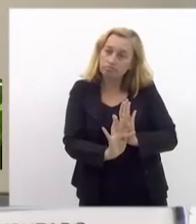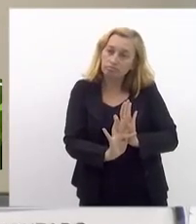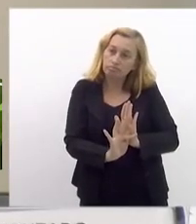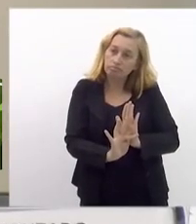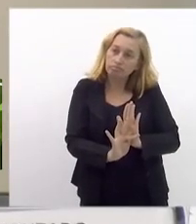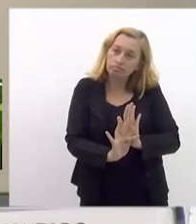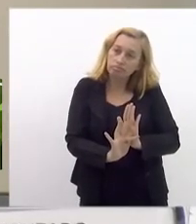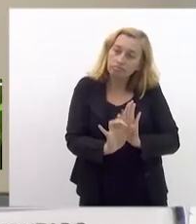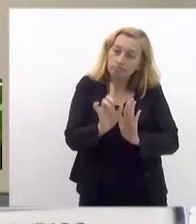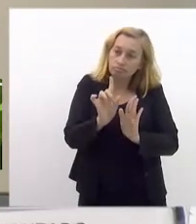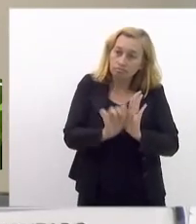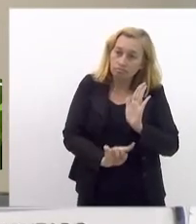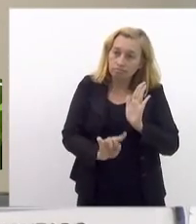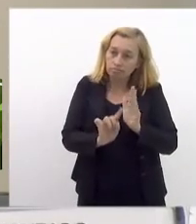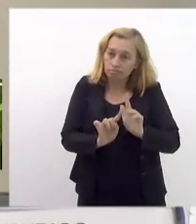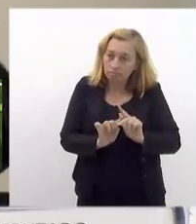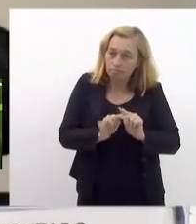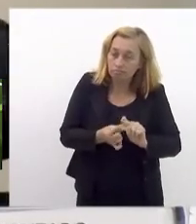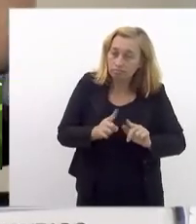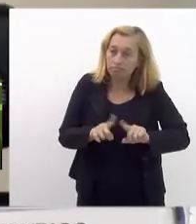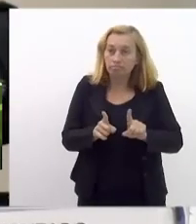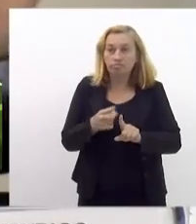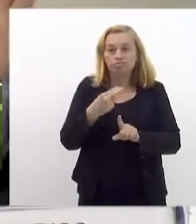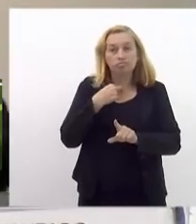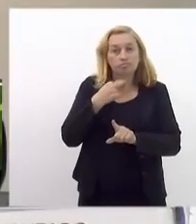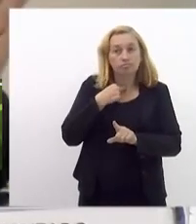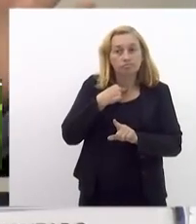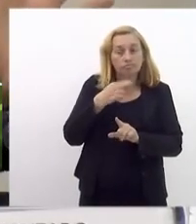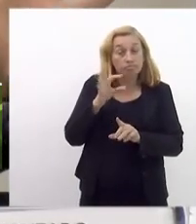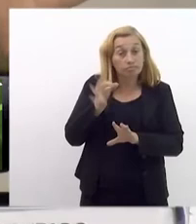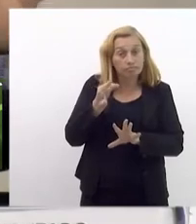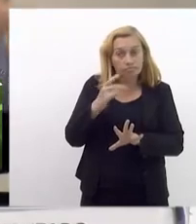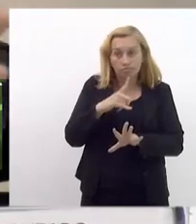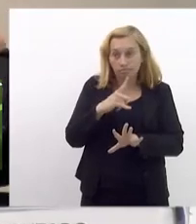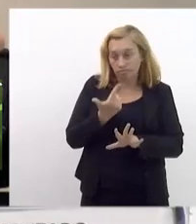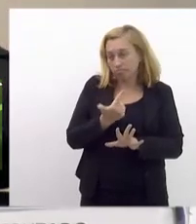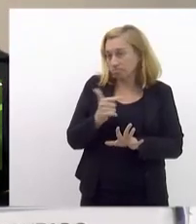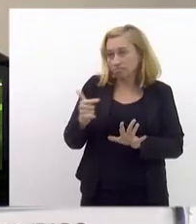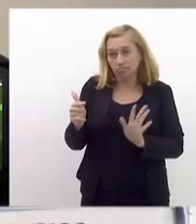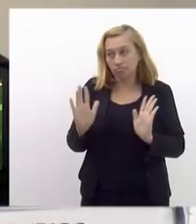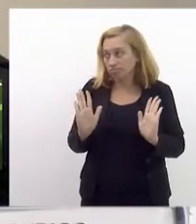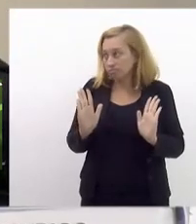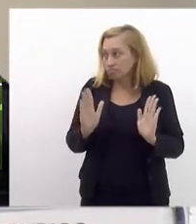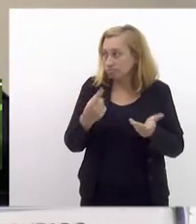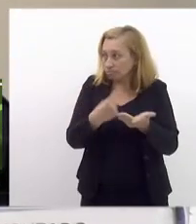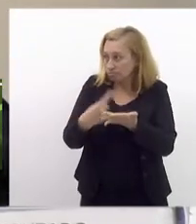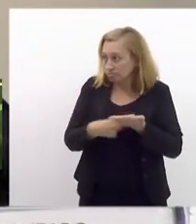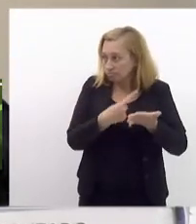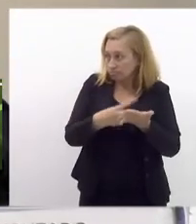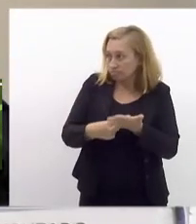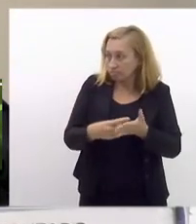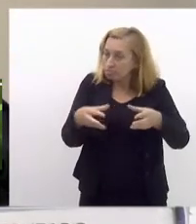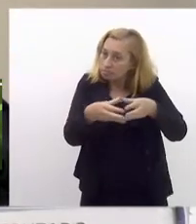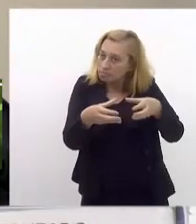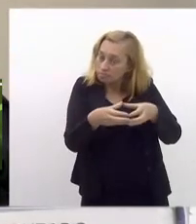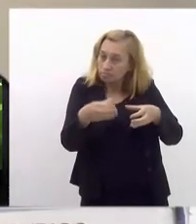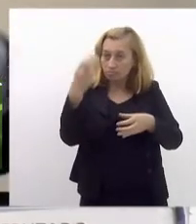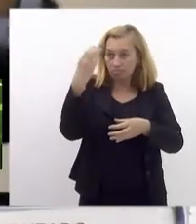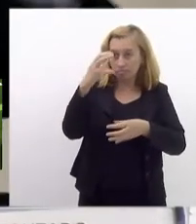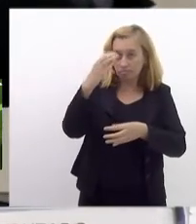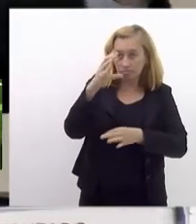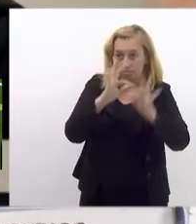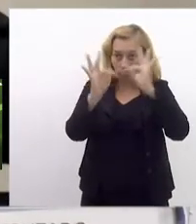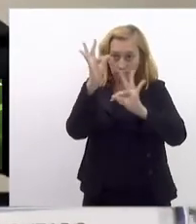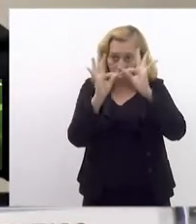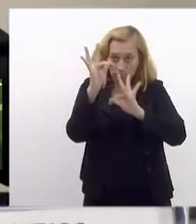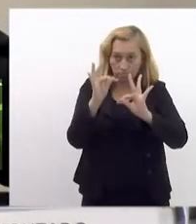menos modificado possível. Mas lembrando que a gente não pode garantir nada. Uma coisa são os acordos que a gente faz aqui na Comissão de Ciência e Tecnologia sobre o texto. A